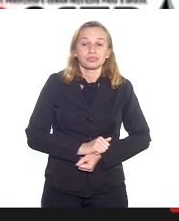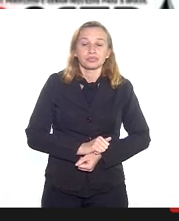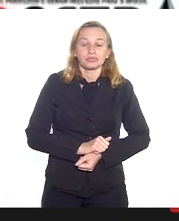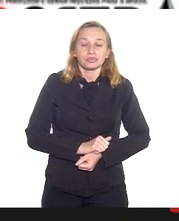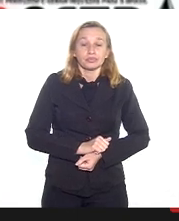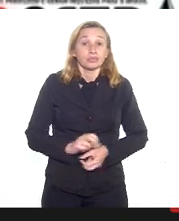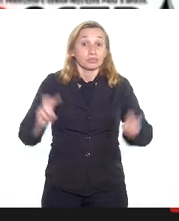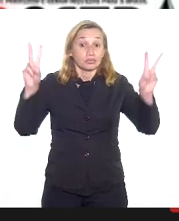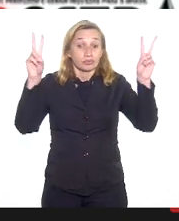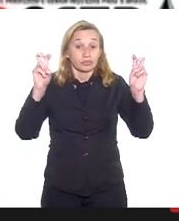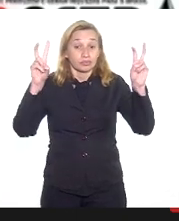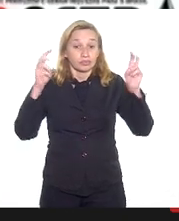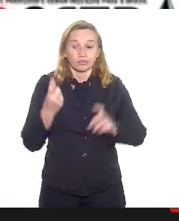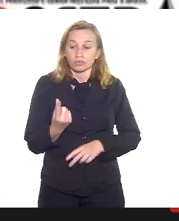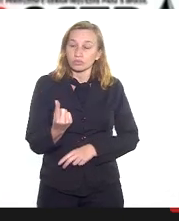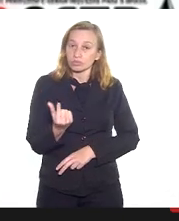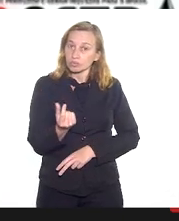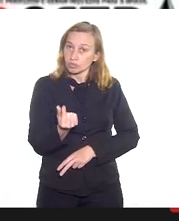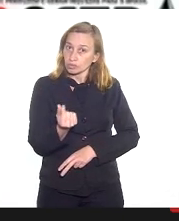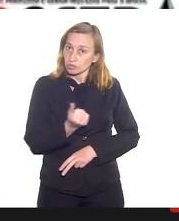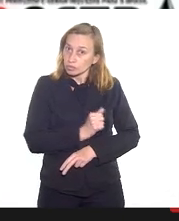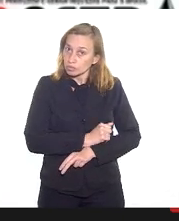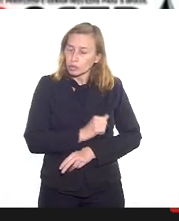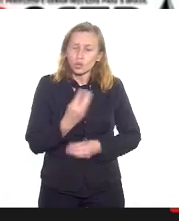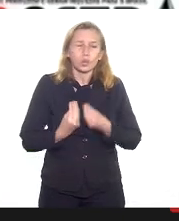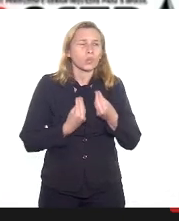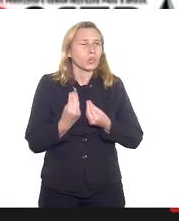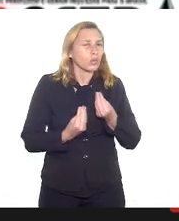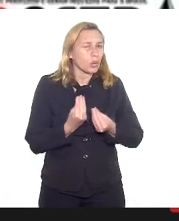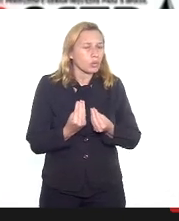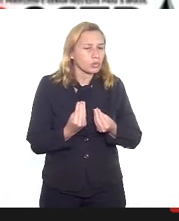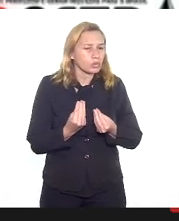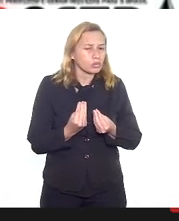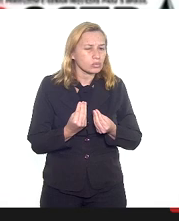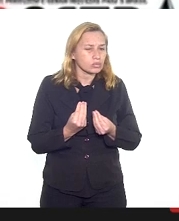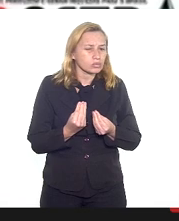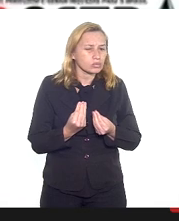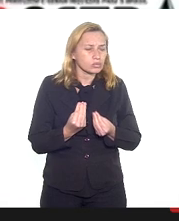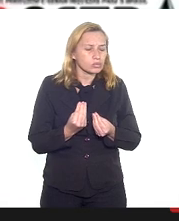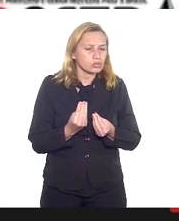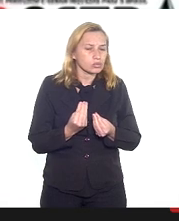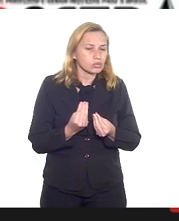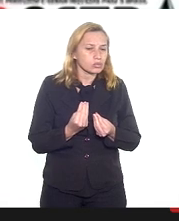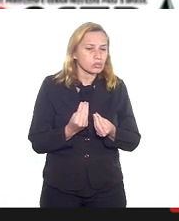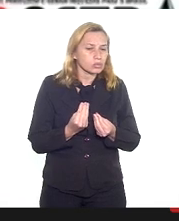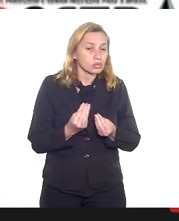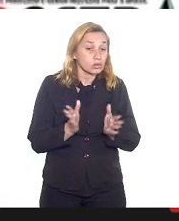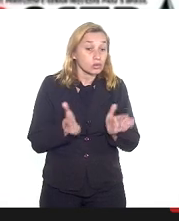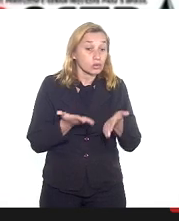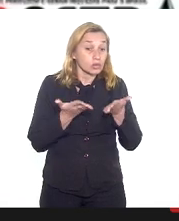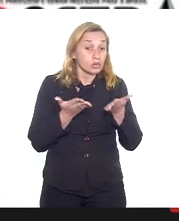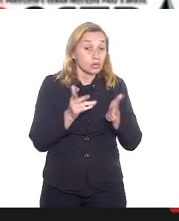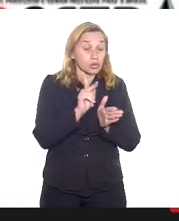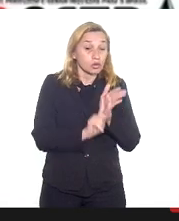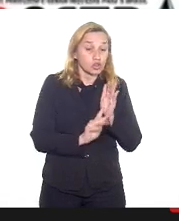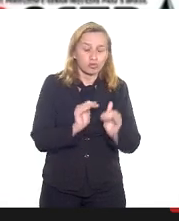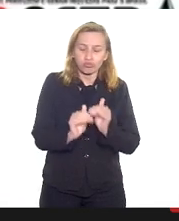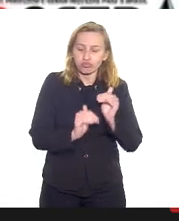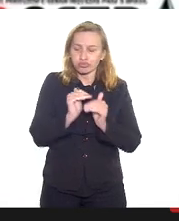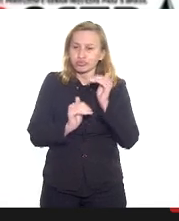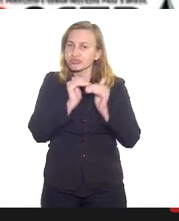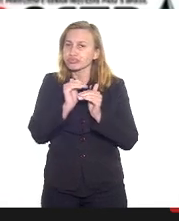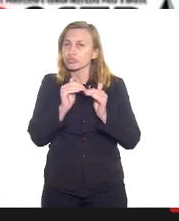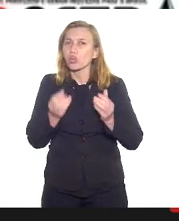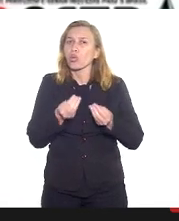a questão do preço. Né, como a gente estimula, né, os projetos de desenvolvimento,